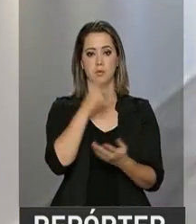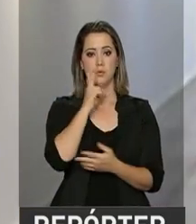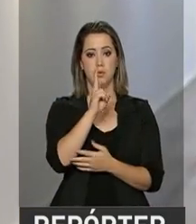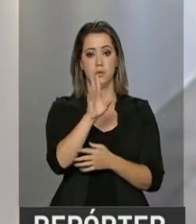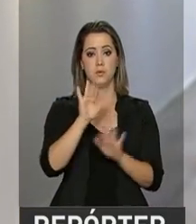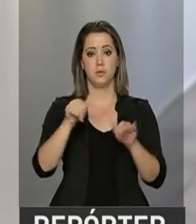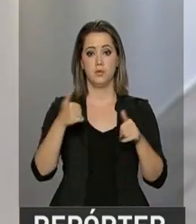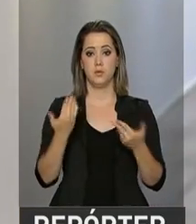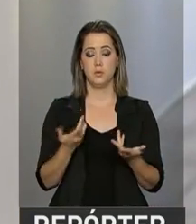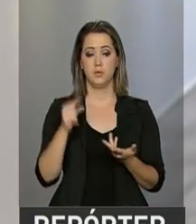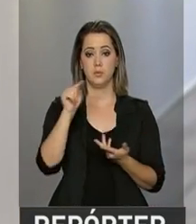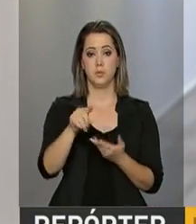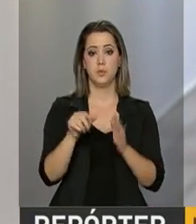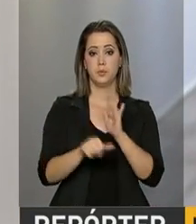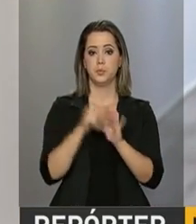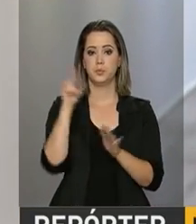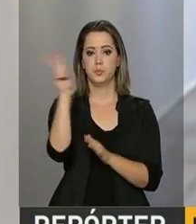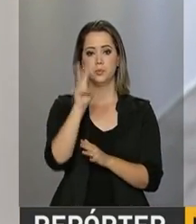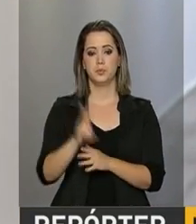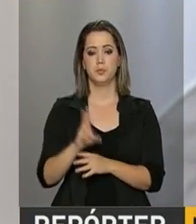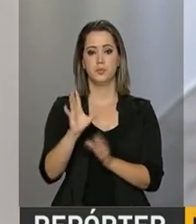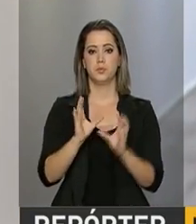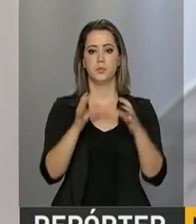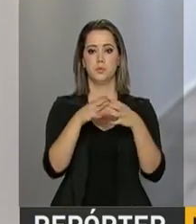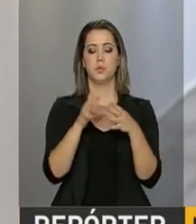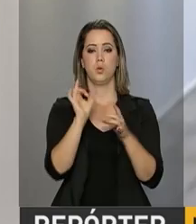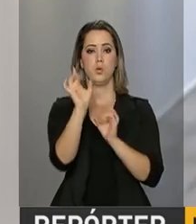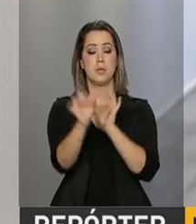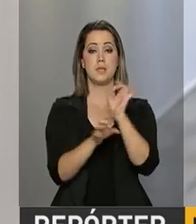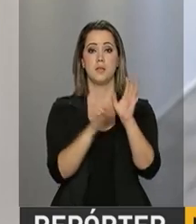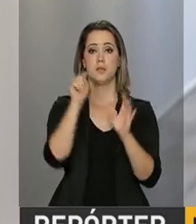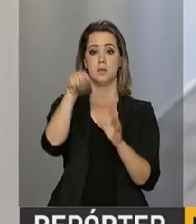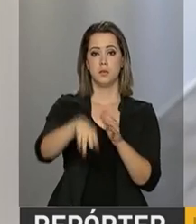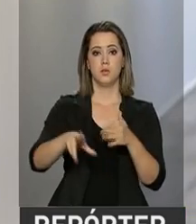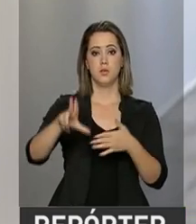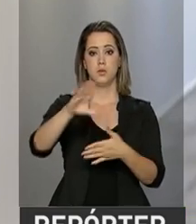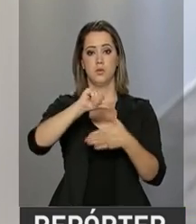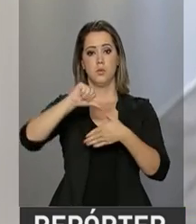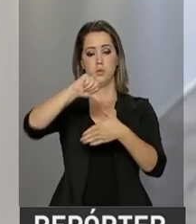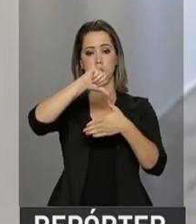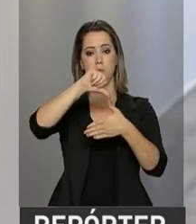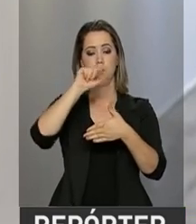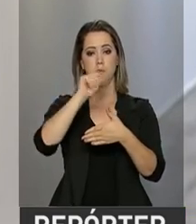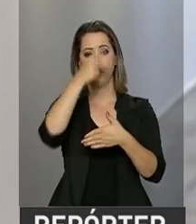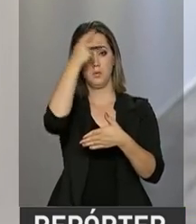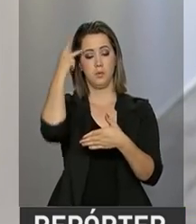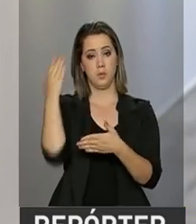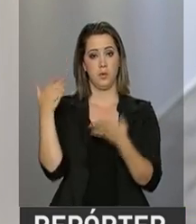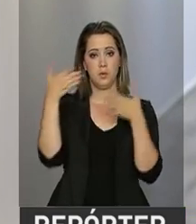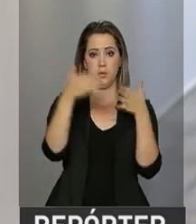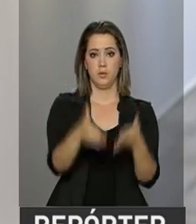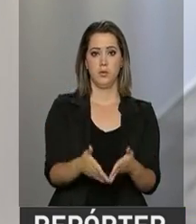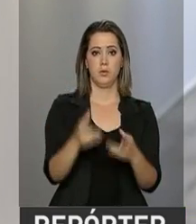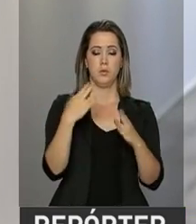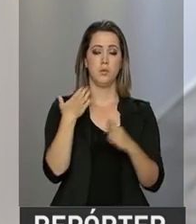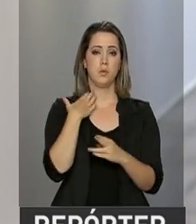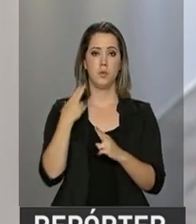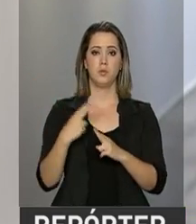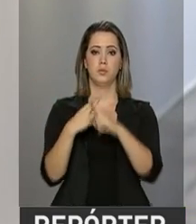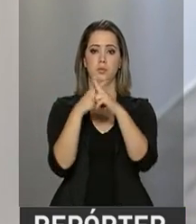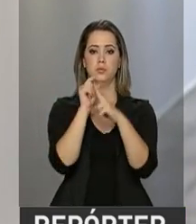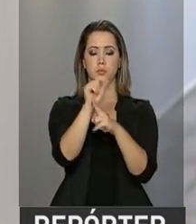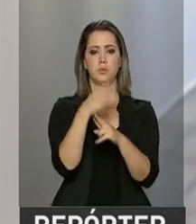acompanham Pois é essa é a primeira vez que uma coleção tão expressiva vem até a América do Sul quem vier a caixa cultural aqui em Brasília vai